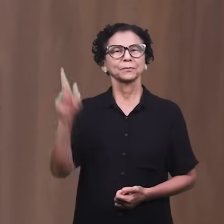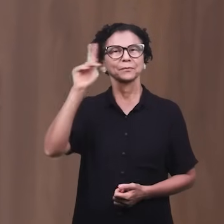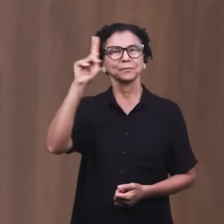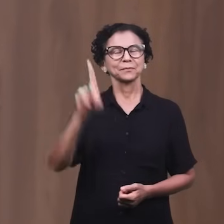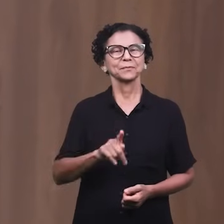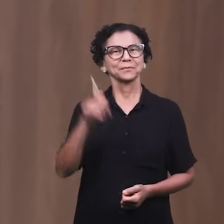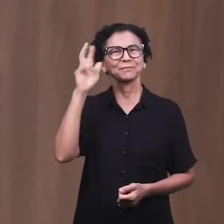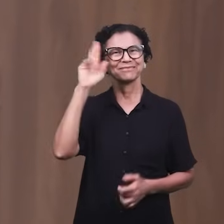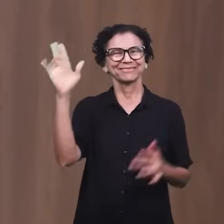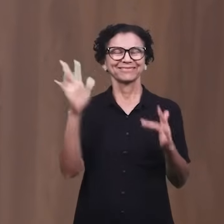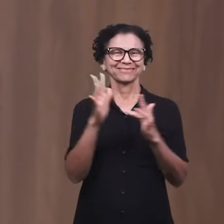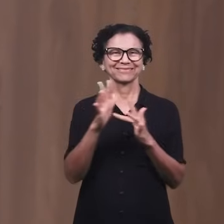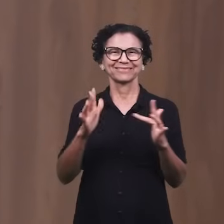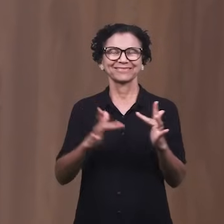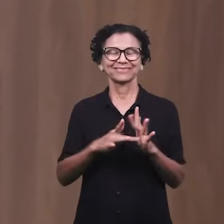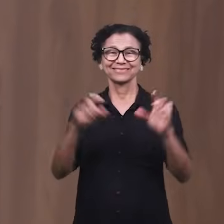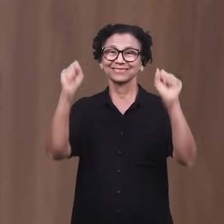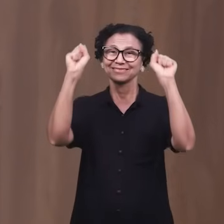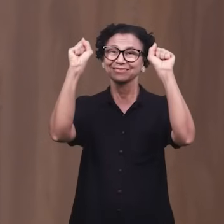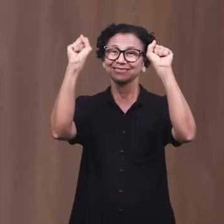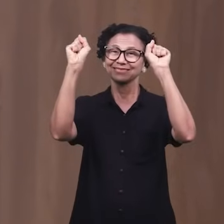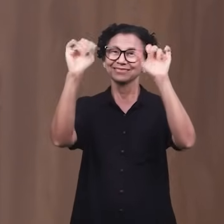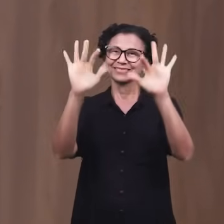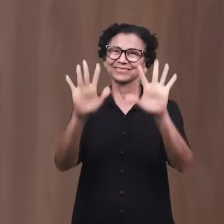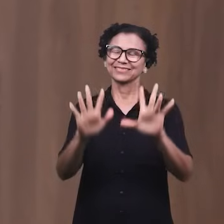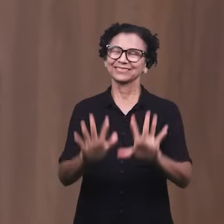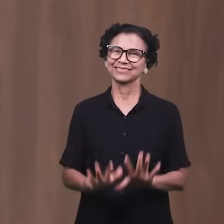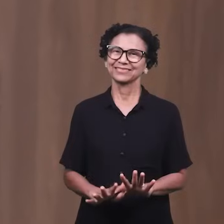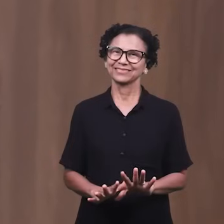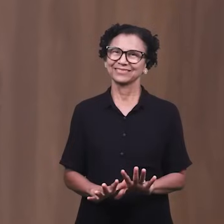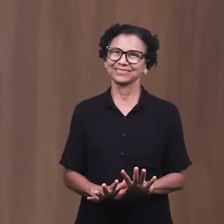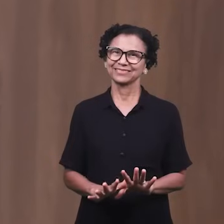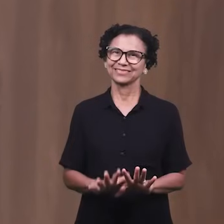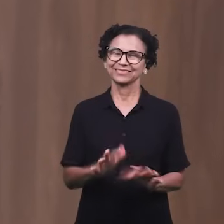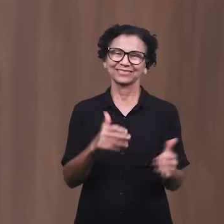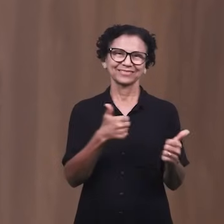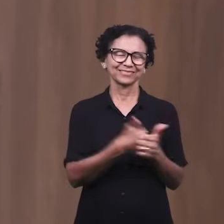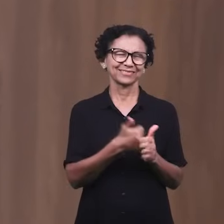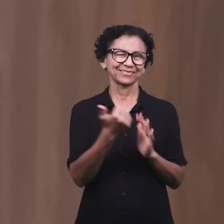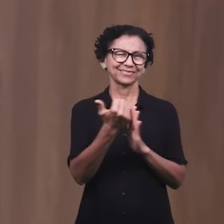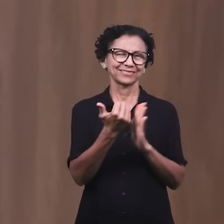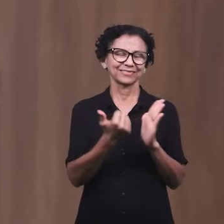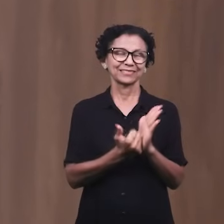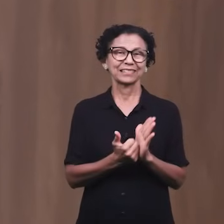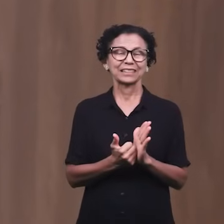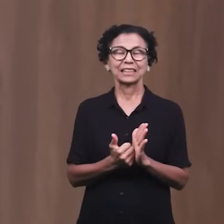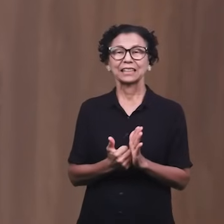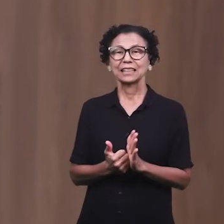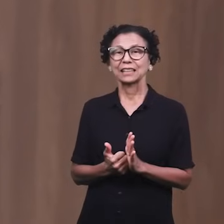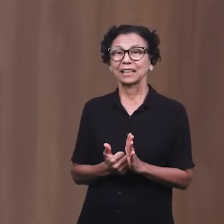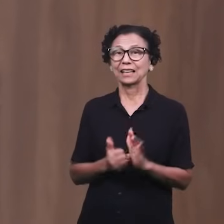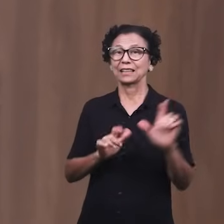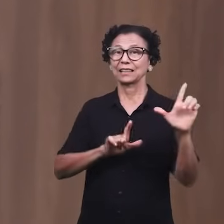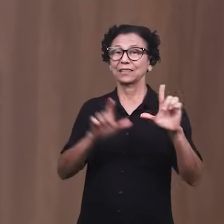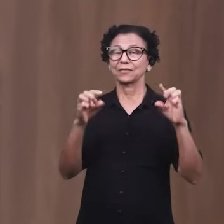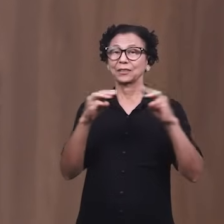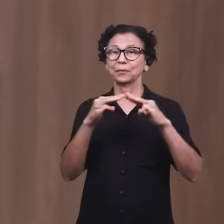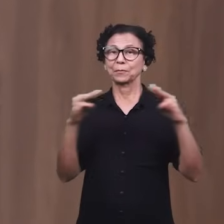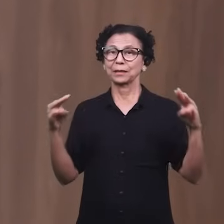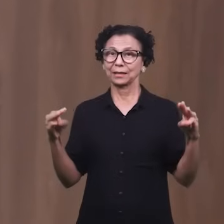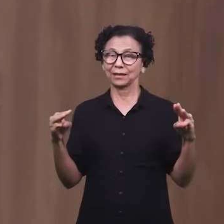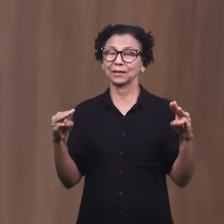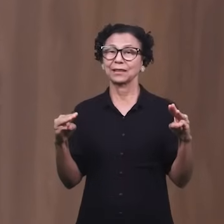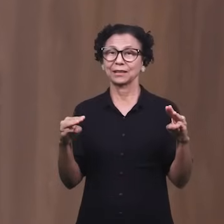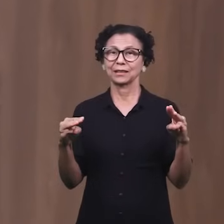A paz do Senhor Jesus, que bênção é ter você aqui com a gente. A partir de agora, aqui na TV Manaim, pelas